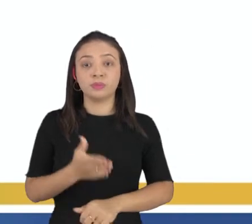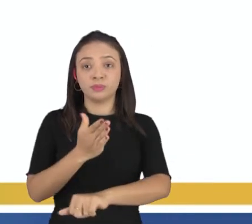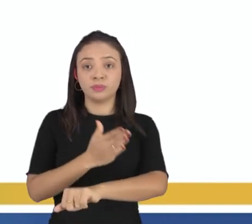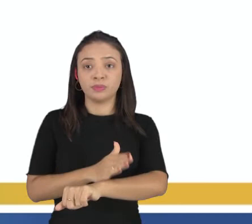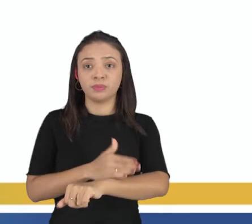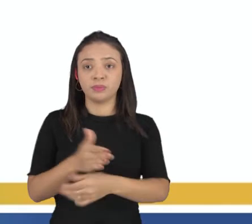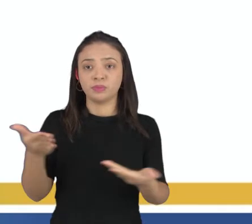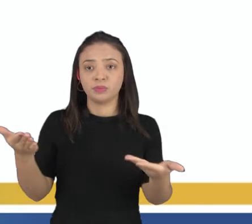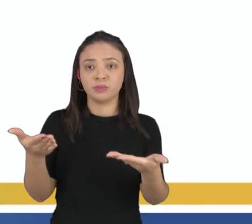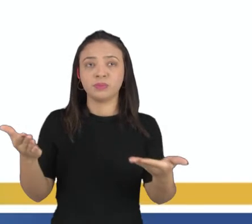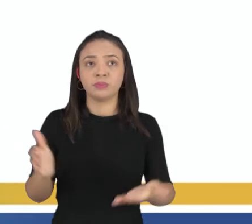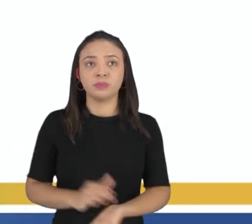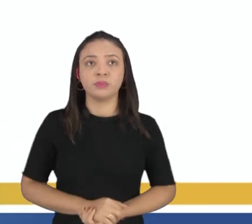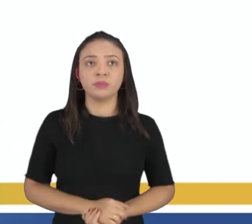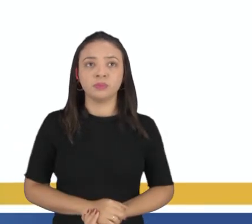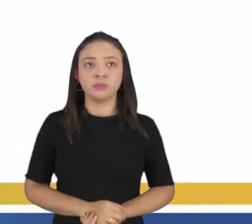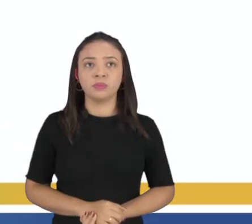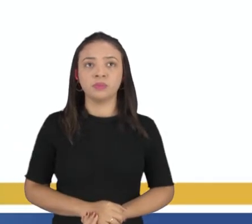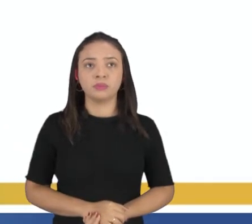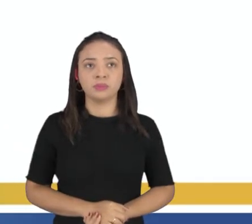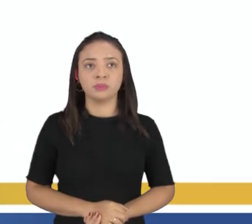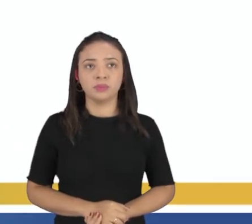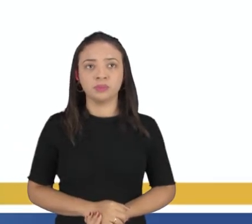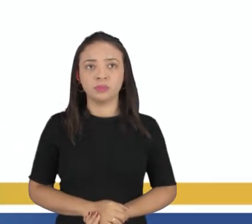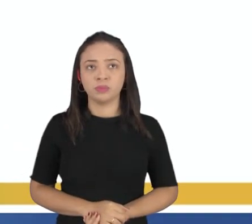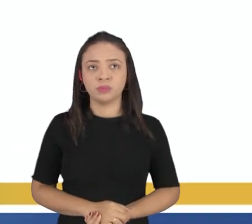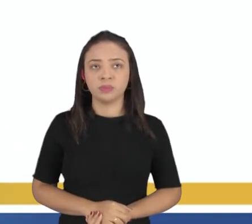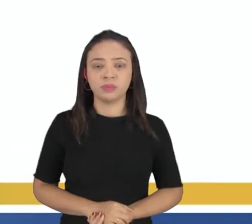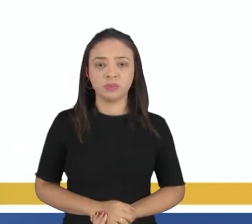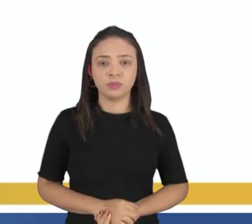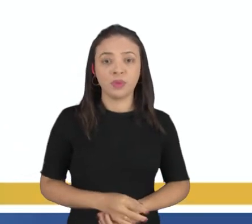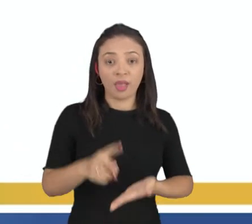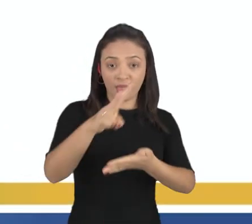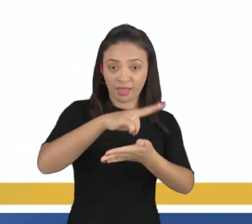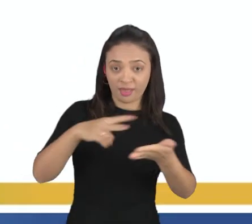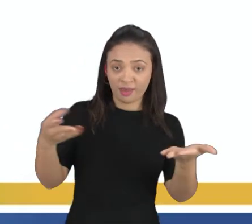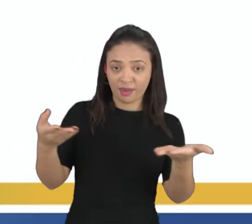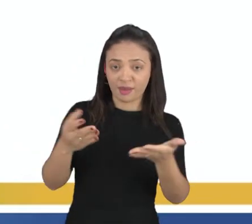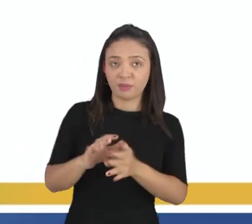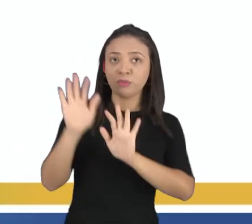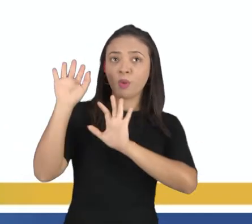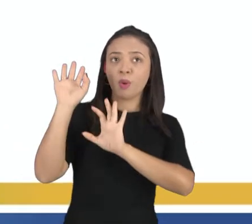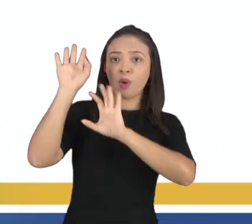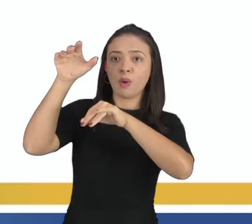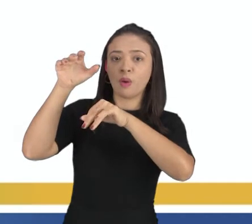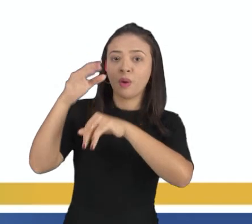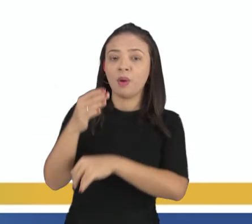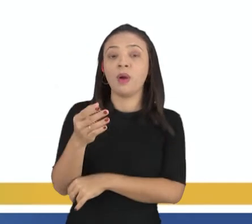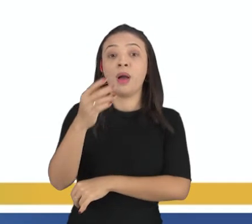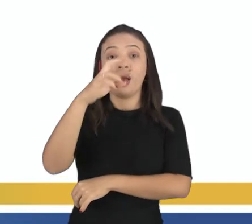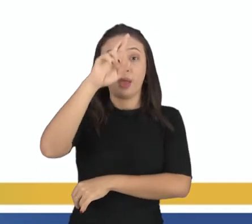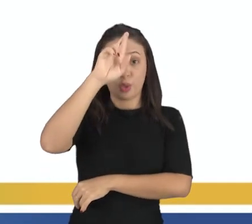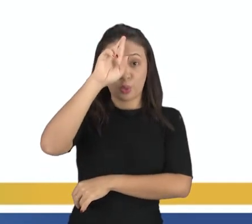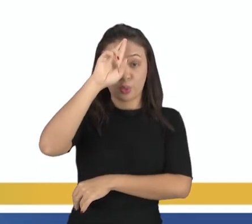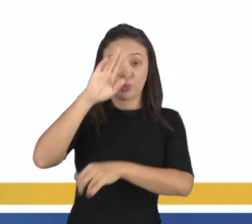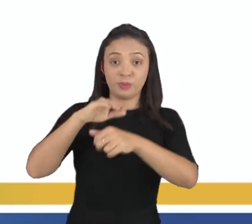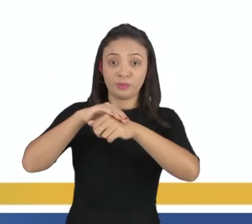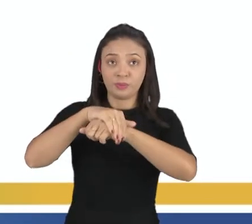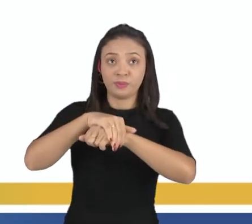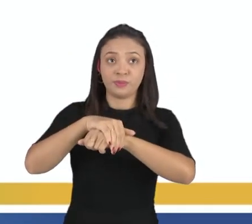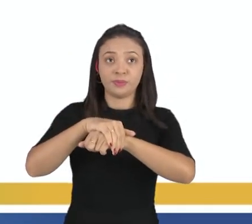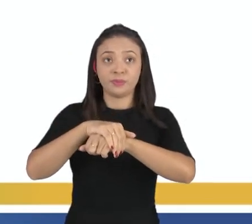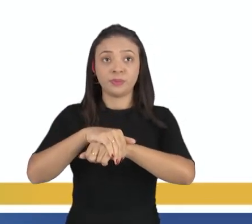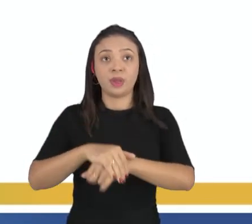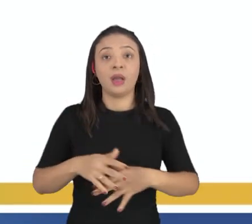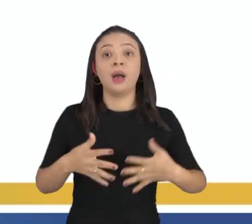Exercitando. Vamos lá exercitar um pouquinho. Vamos ler o texto comigo? Basquete à meia-noite. Os americanos